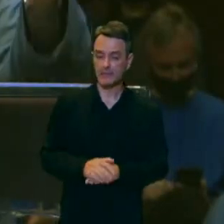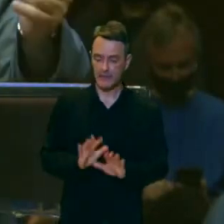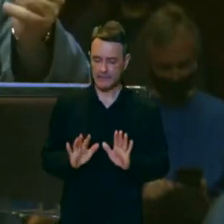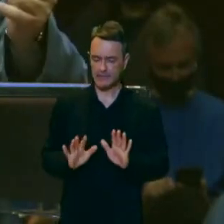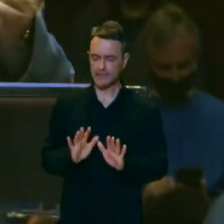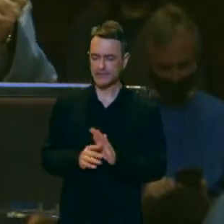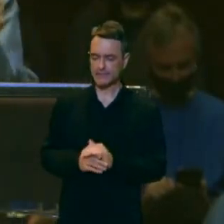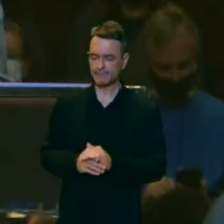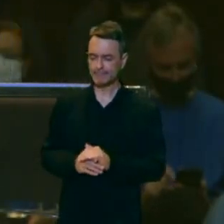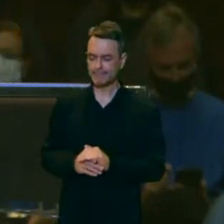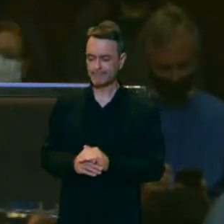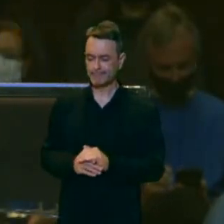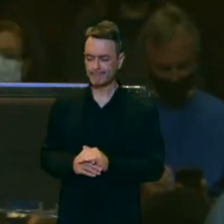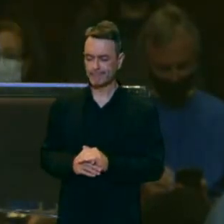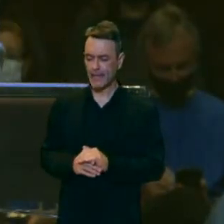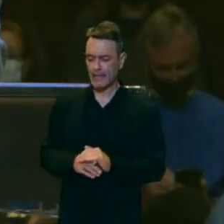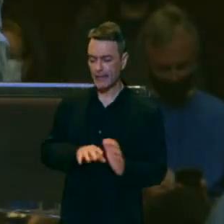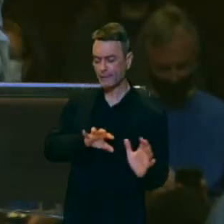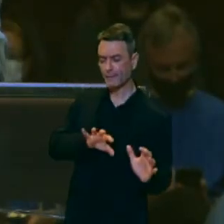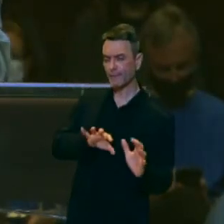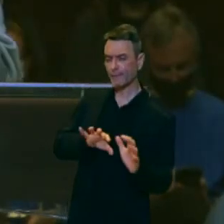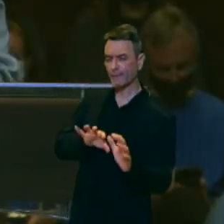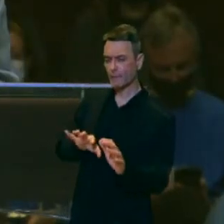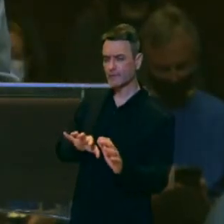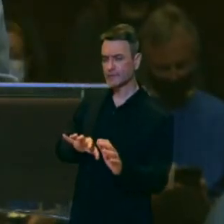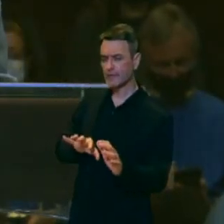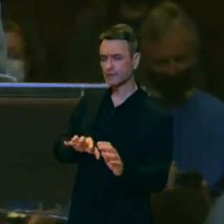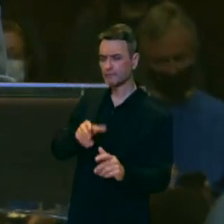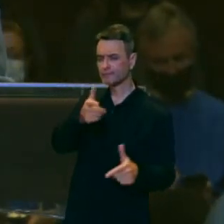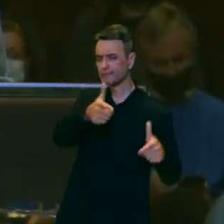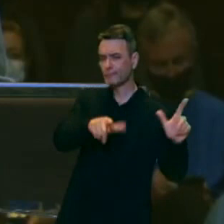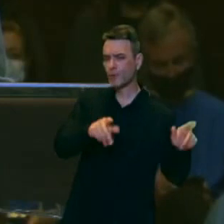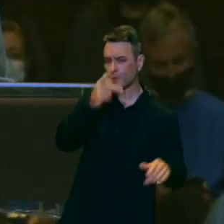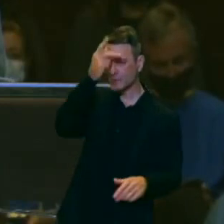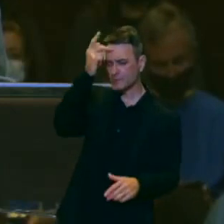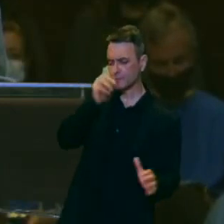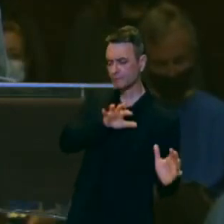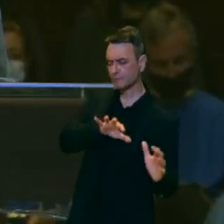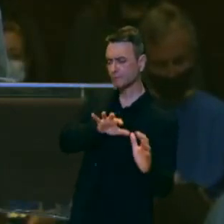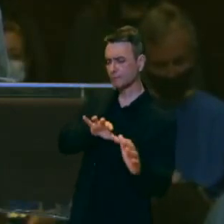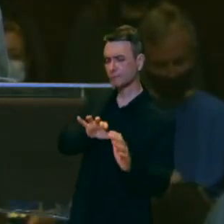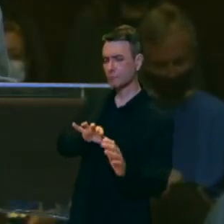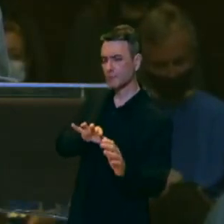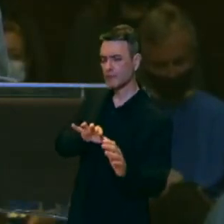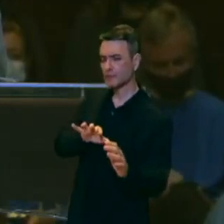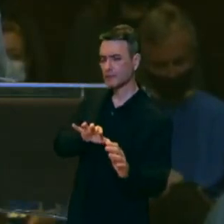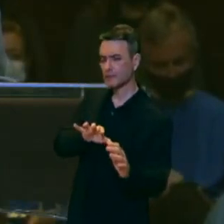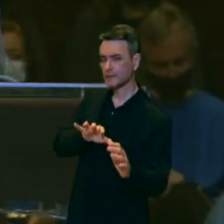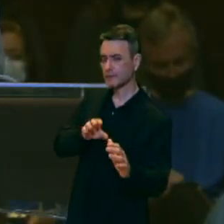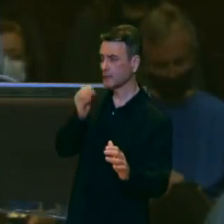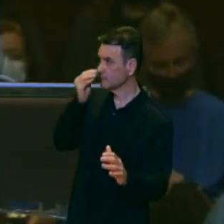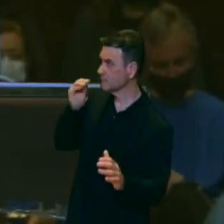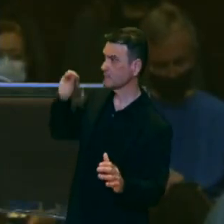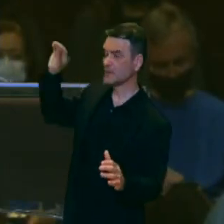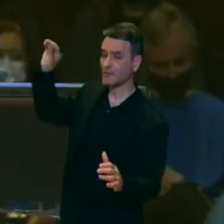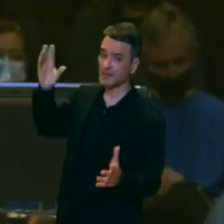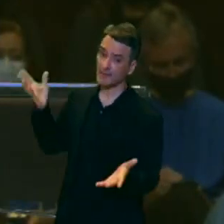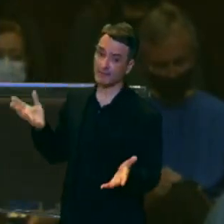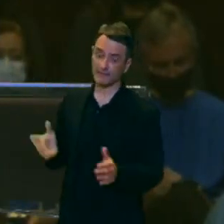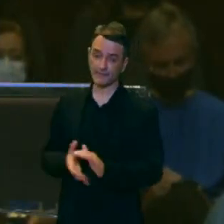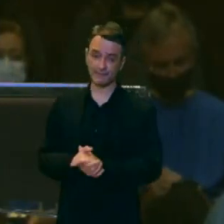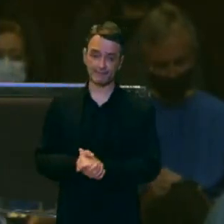outras vozes do que a voz do Todo-Poderoso Deus na sua vida. E é interessante